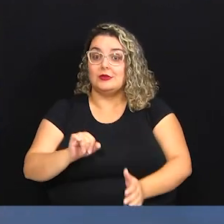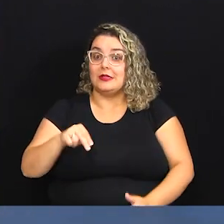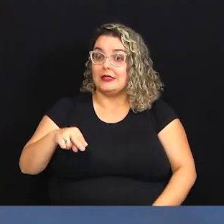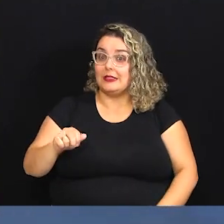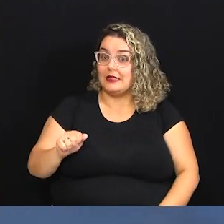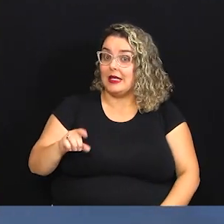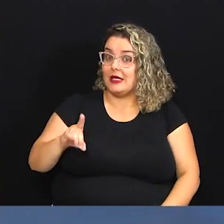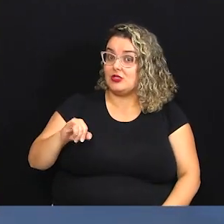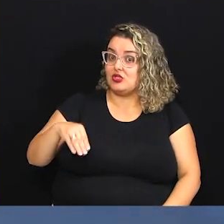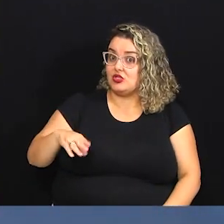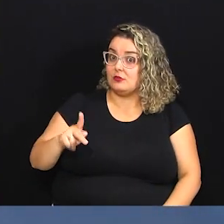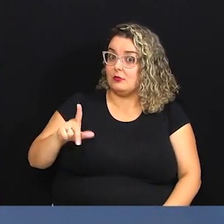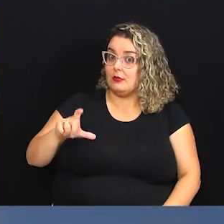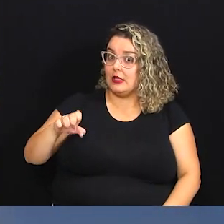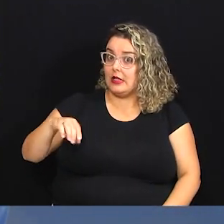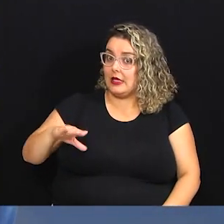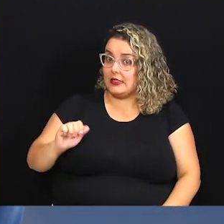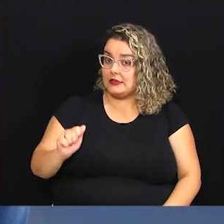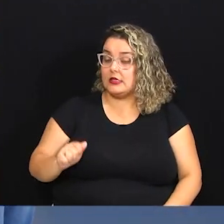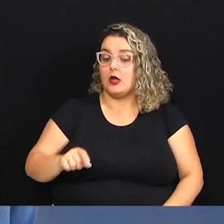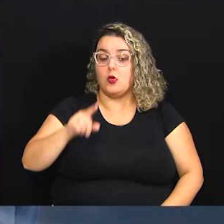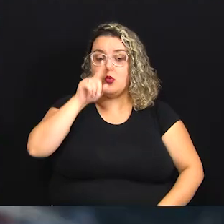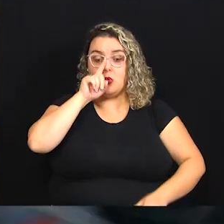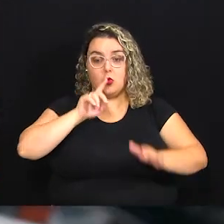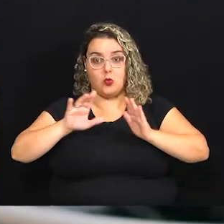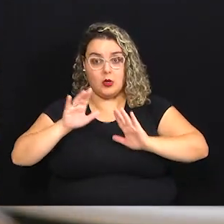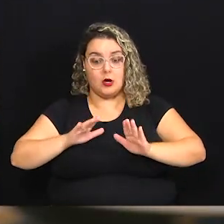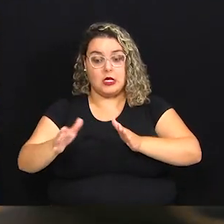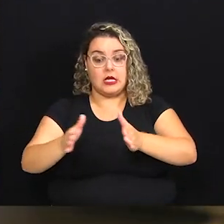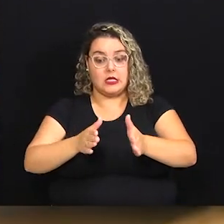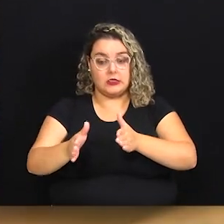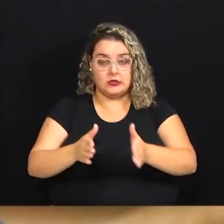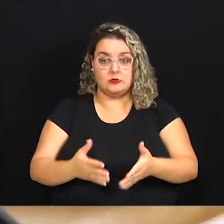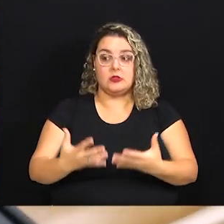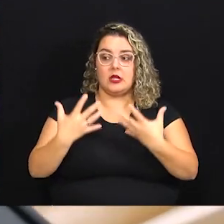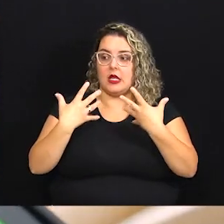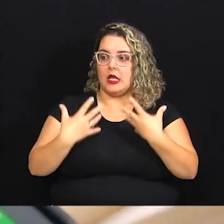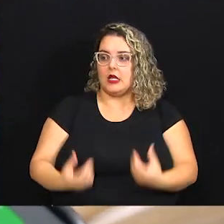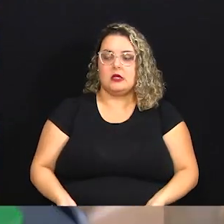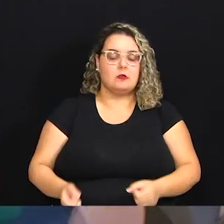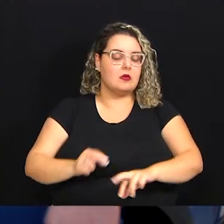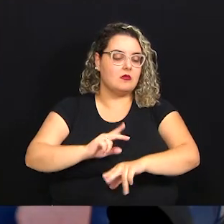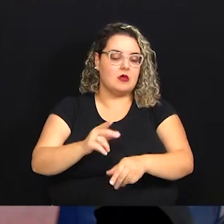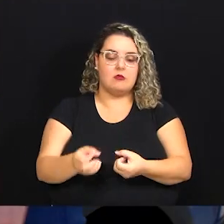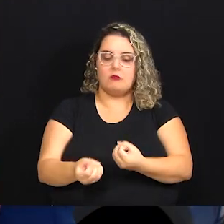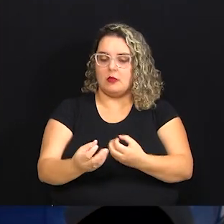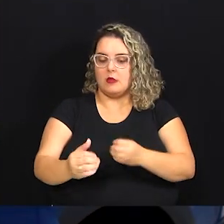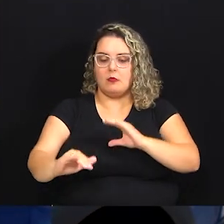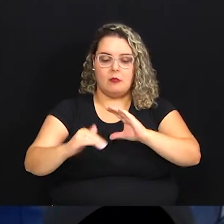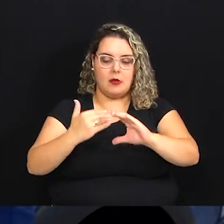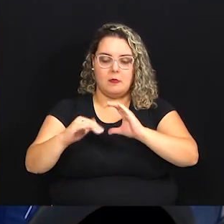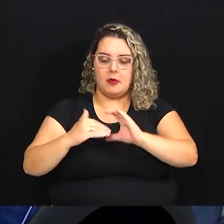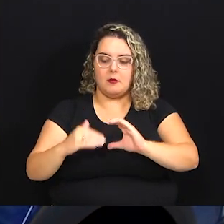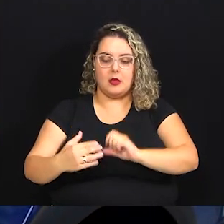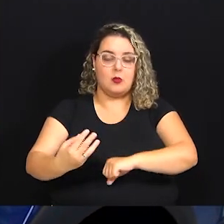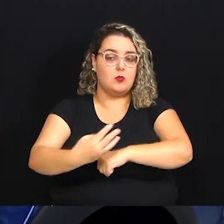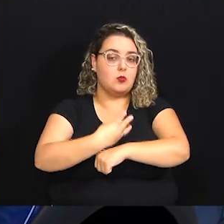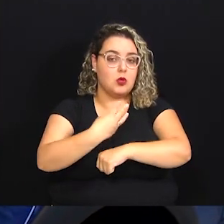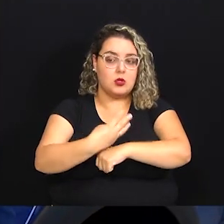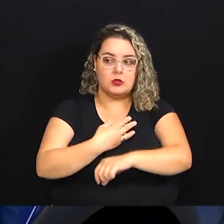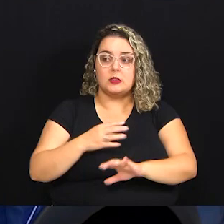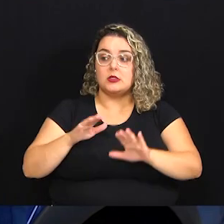chegando a inadimplência, tomar muito cuidado. E esse período é um período que a gente recebe muita informação por e-mail,